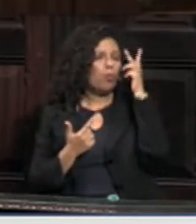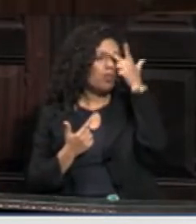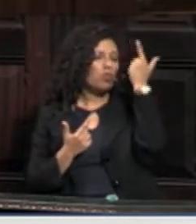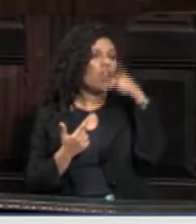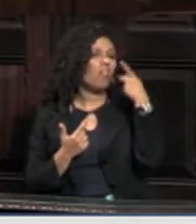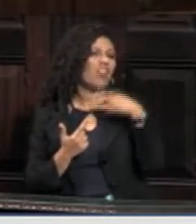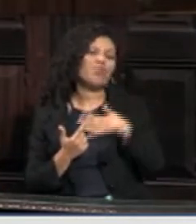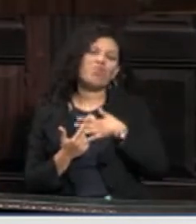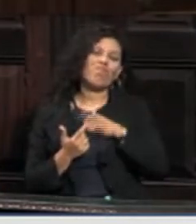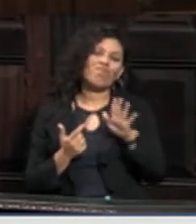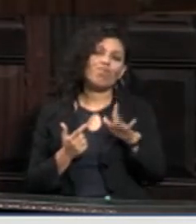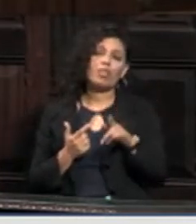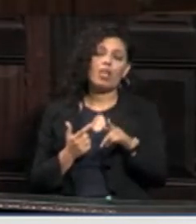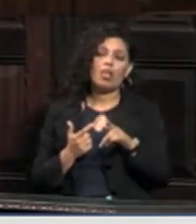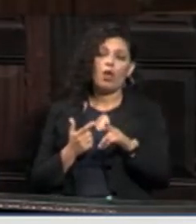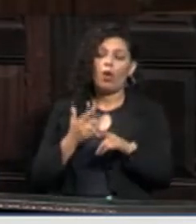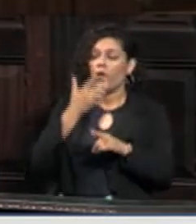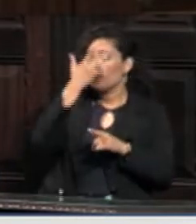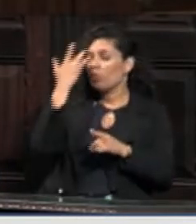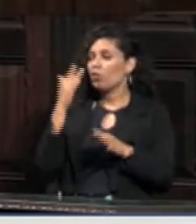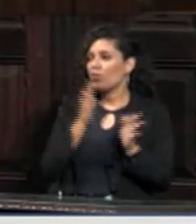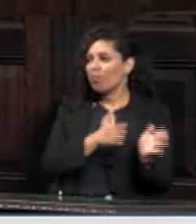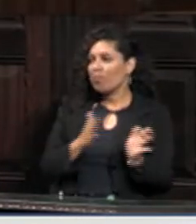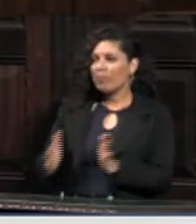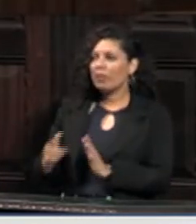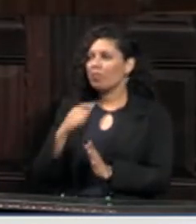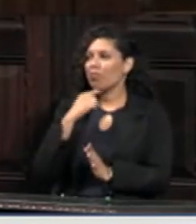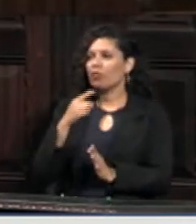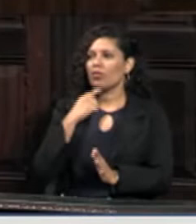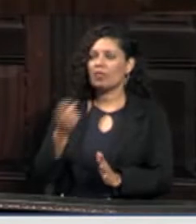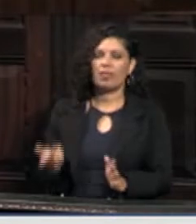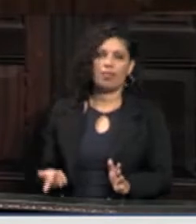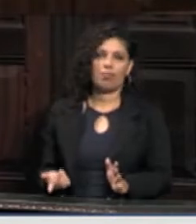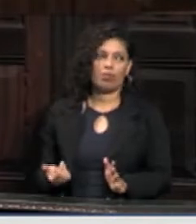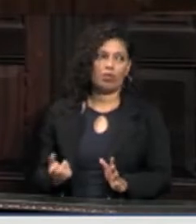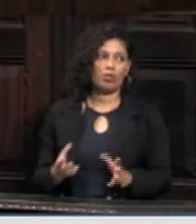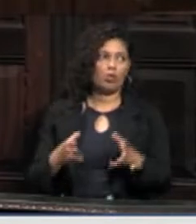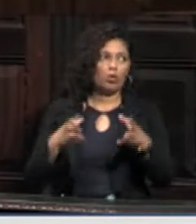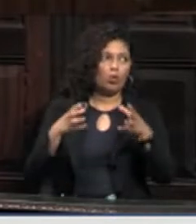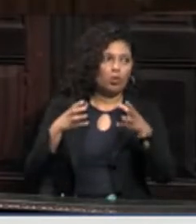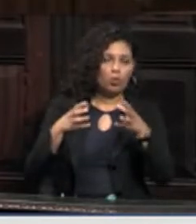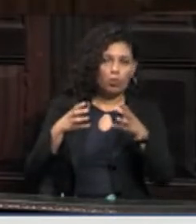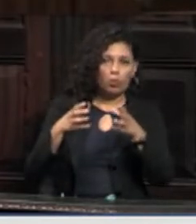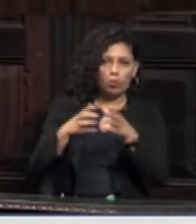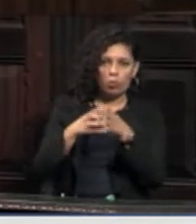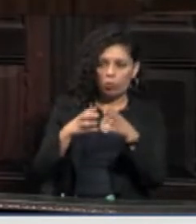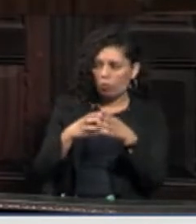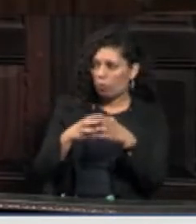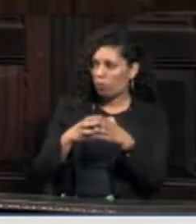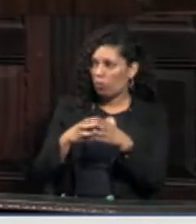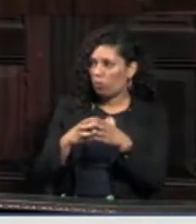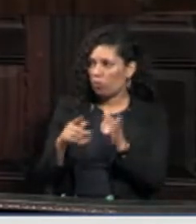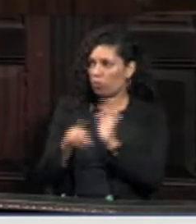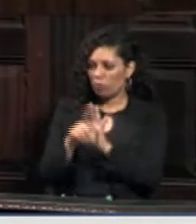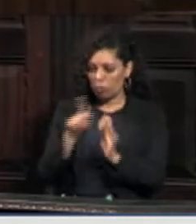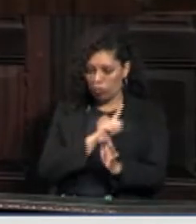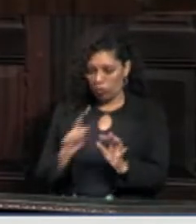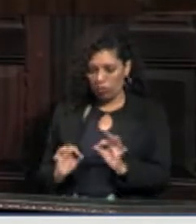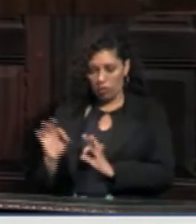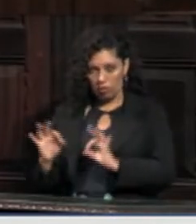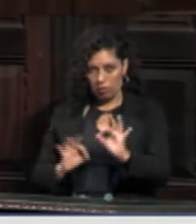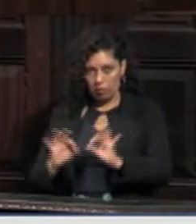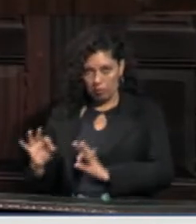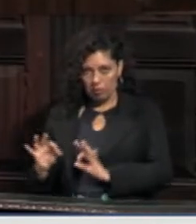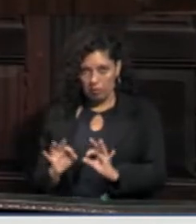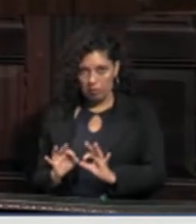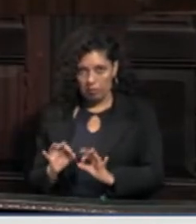furar a fila de atendimento. O CISREG, apesar de ser um sistema que